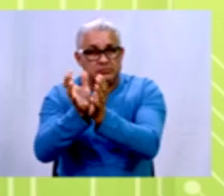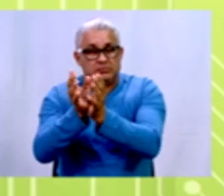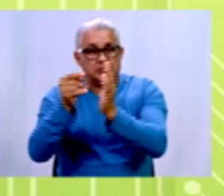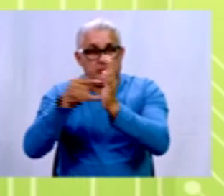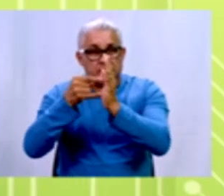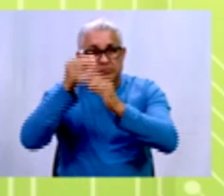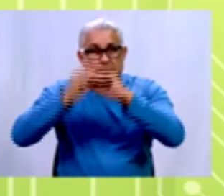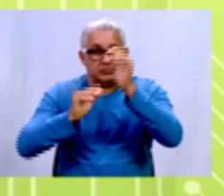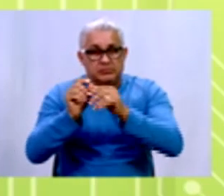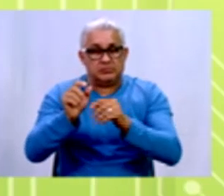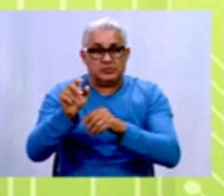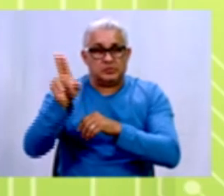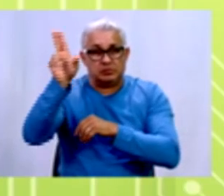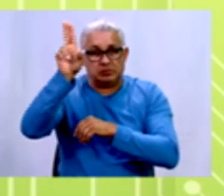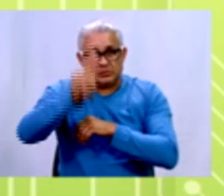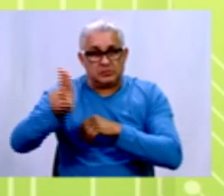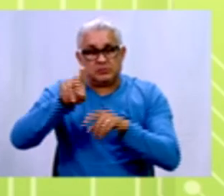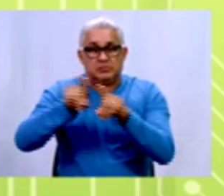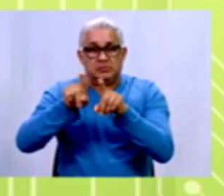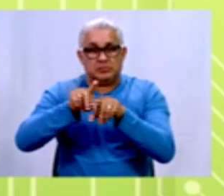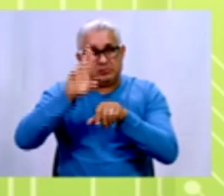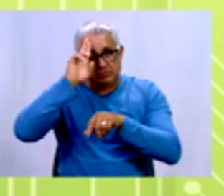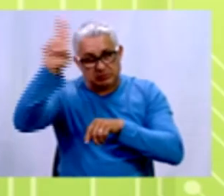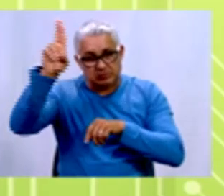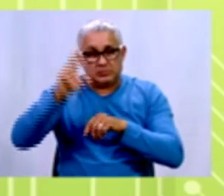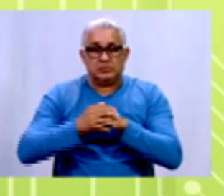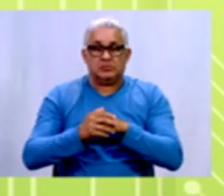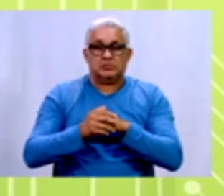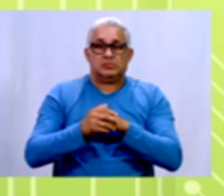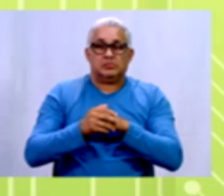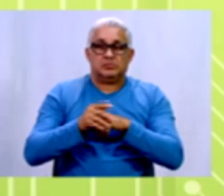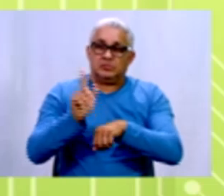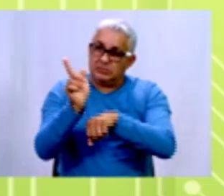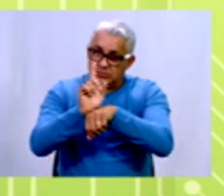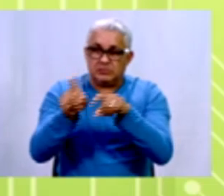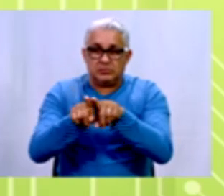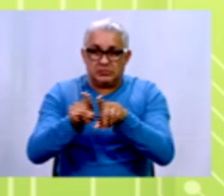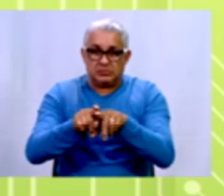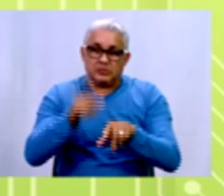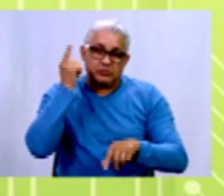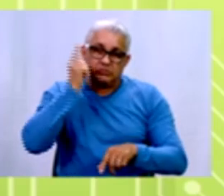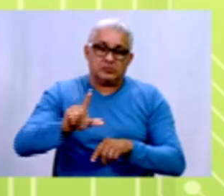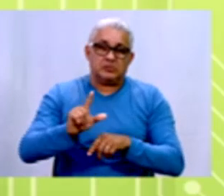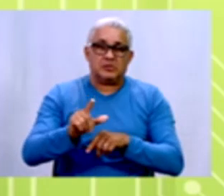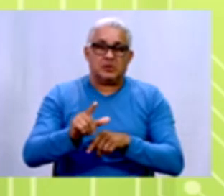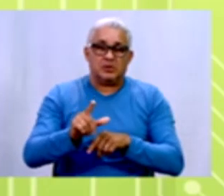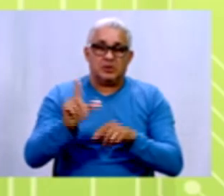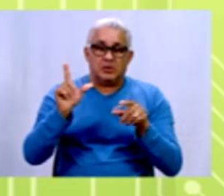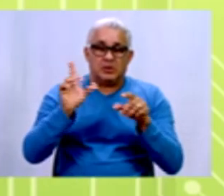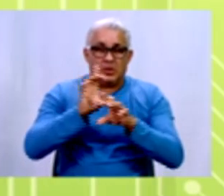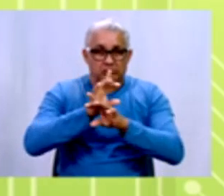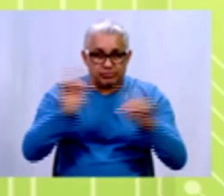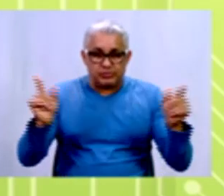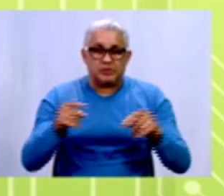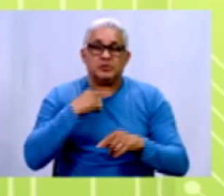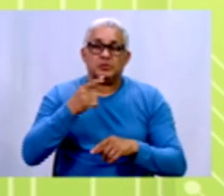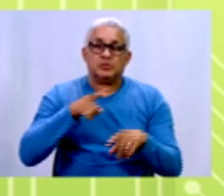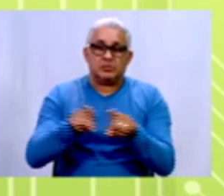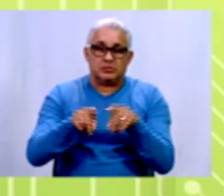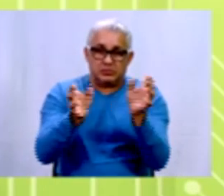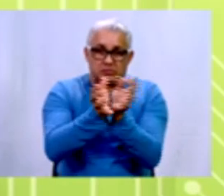os usuários, e com a gerência, e com a chefia, enfim, até conseguir solucionar aquela dúvida que a equipe de